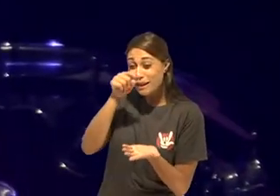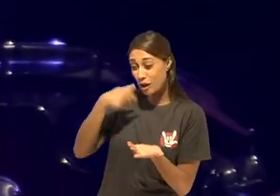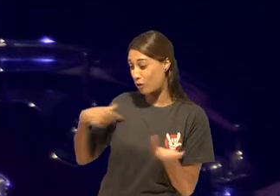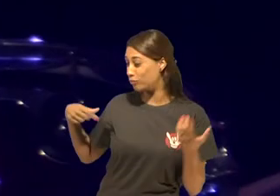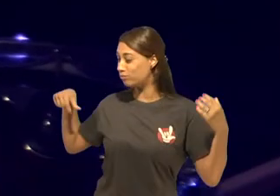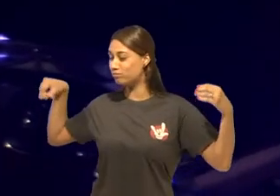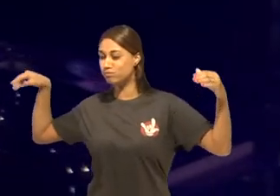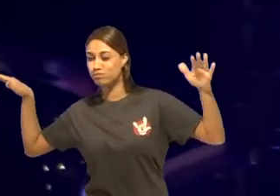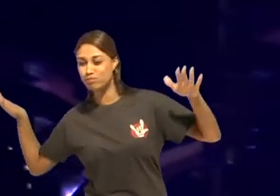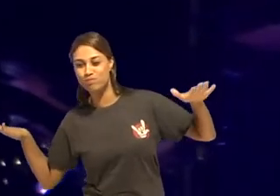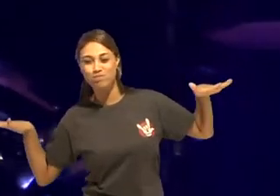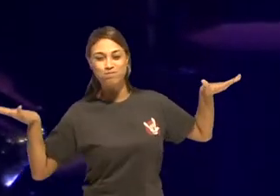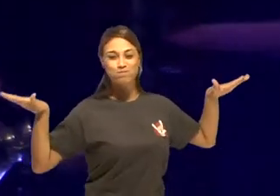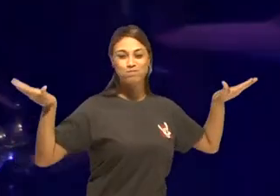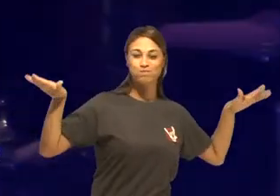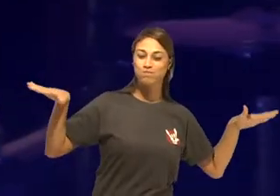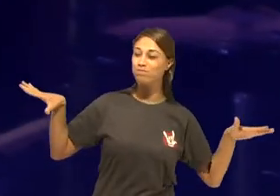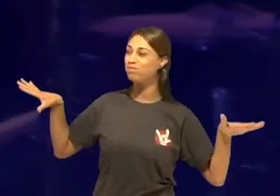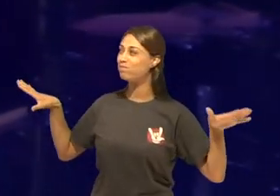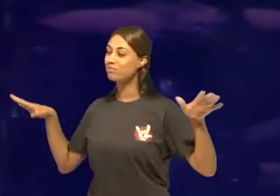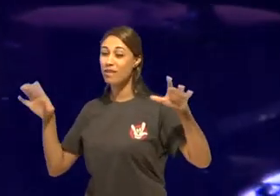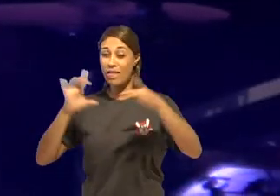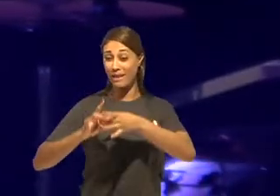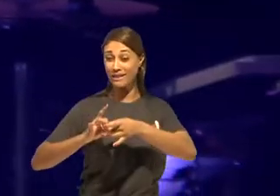Eu sou livre.